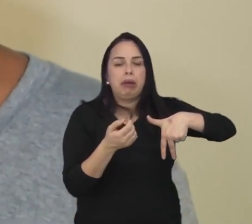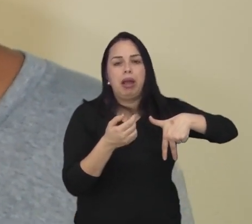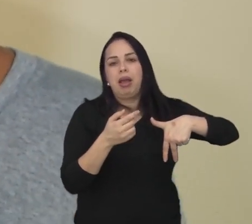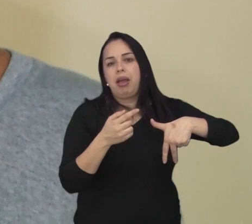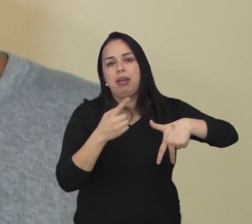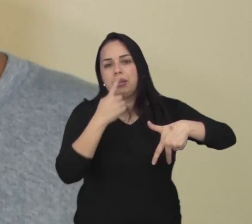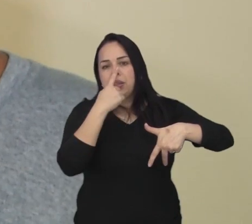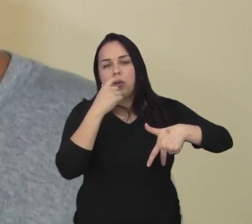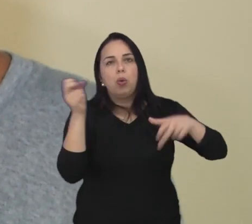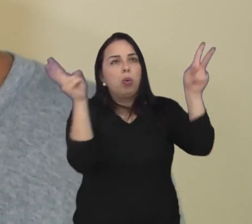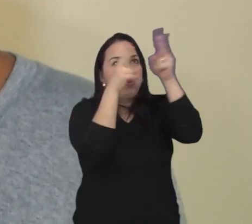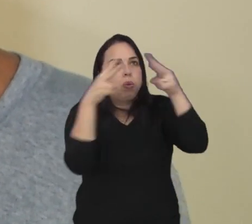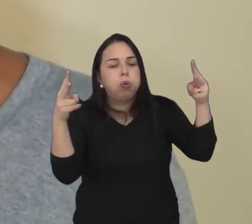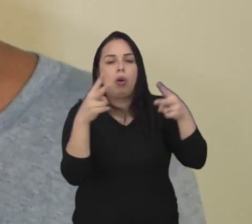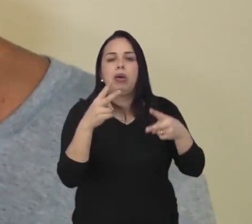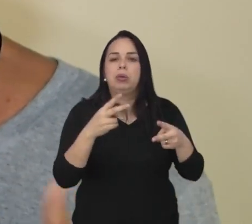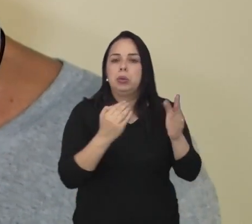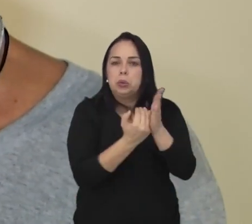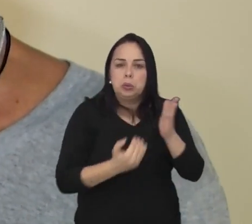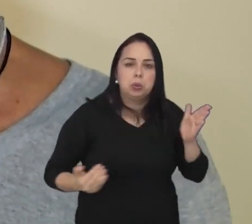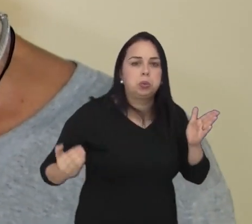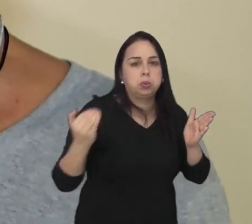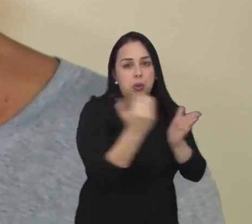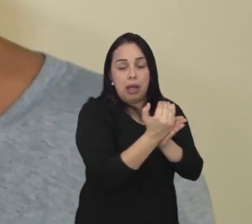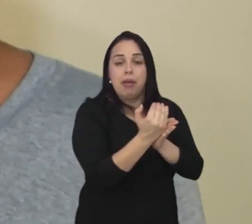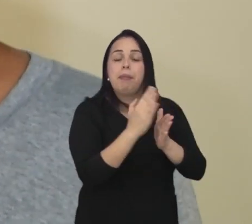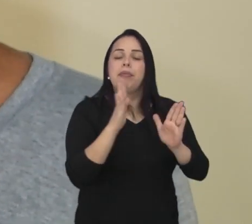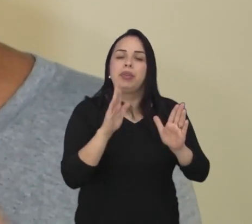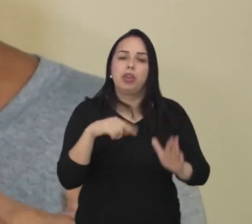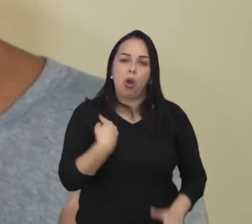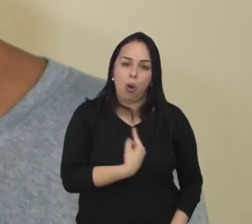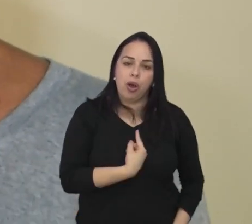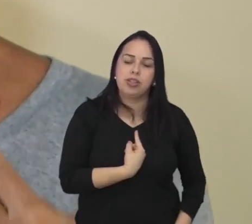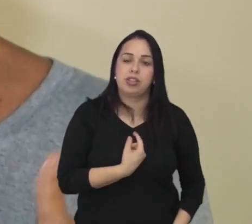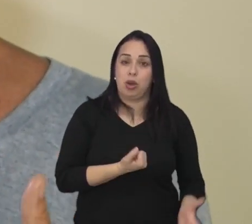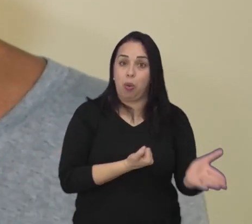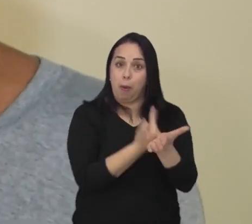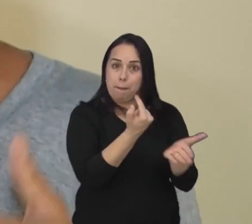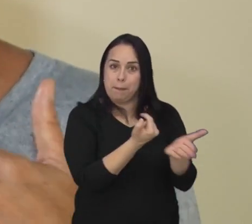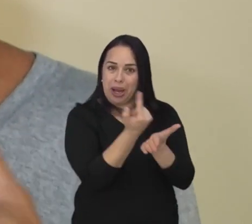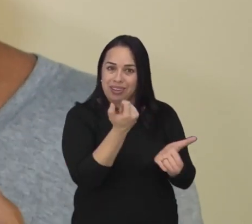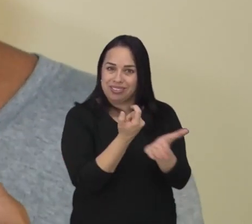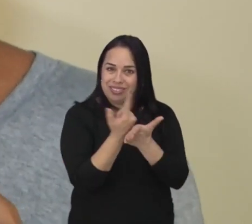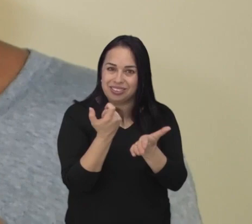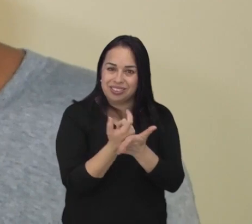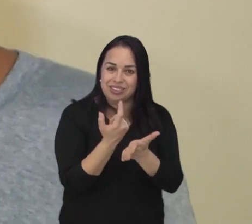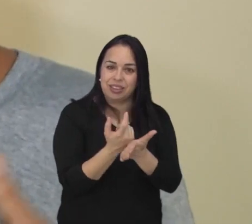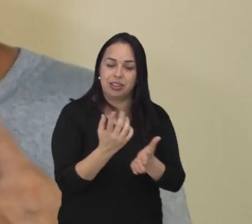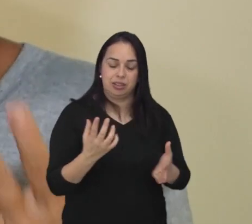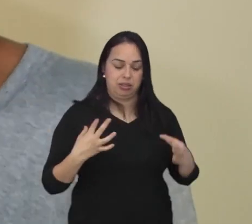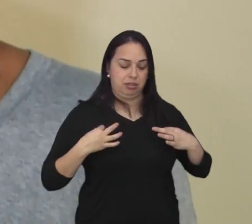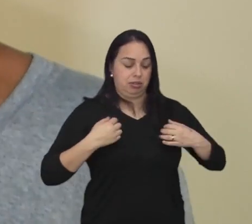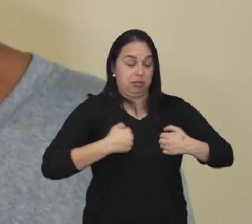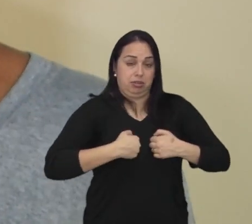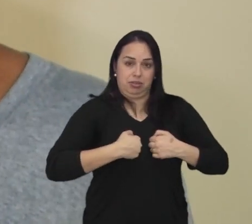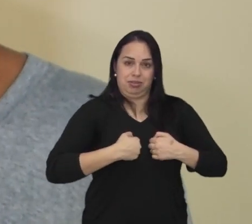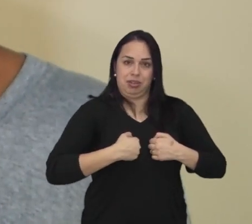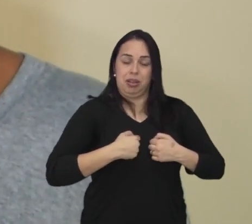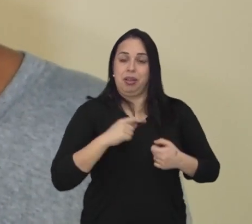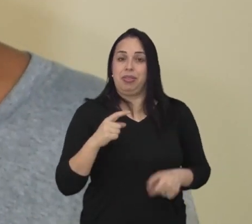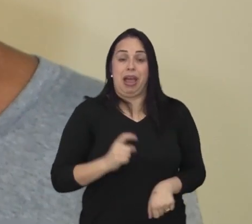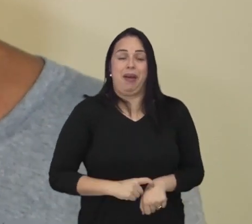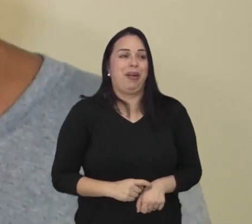contaminação, uma poluição muito grande. Sem contar que nós, consumidores, consumimos